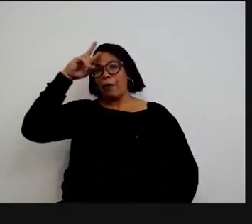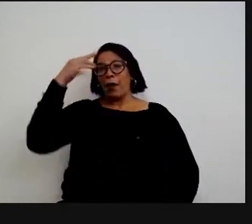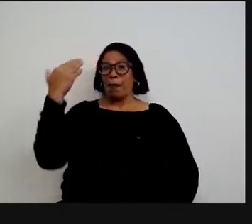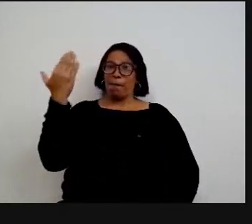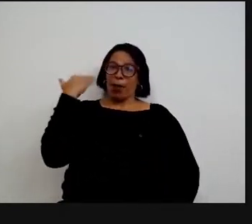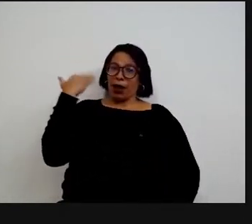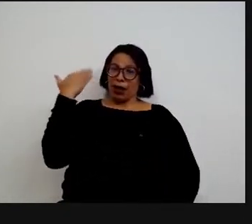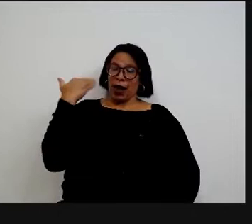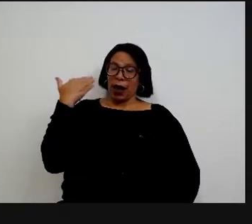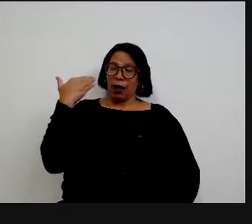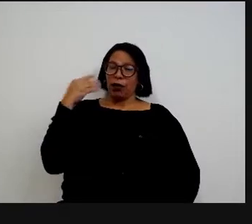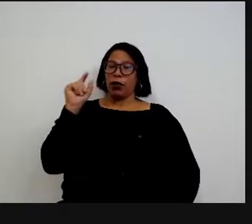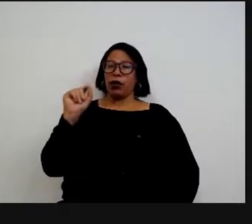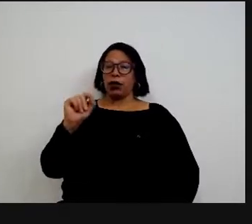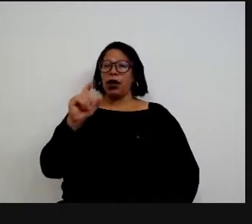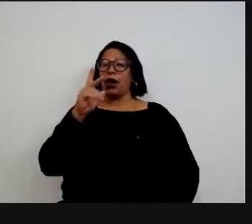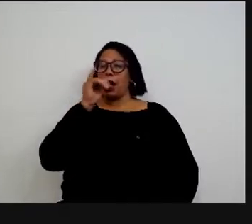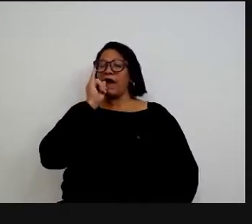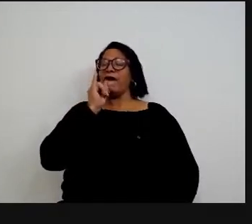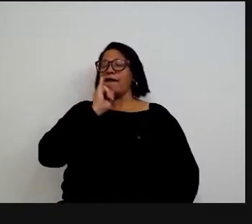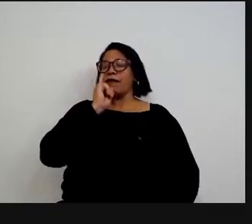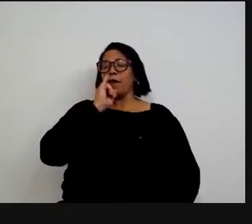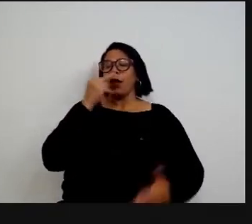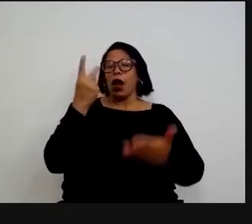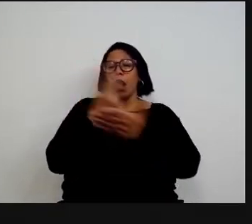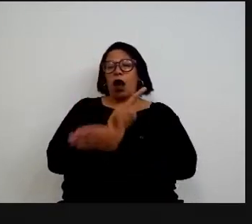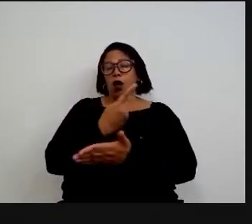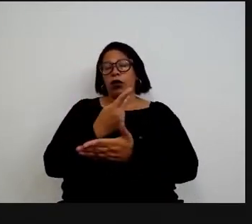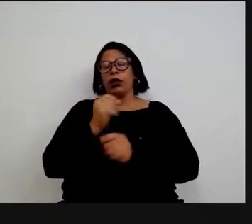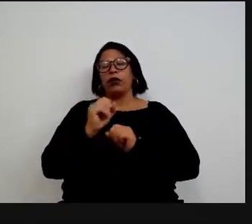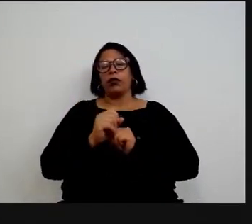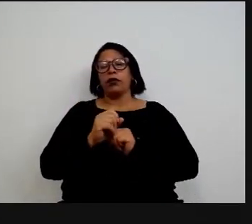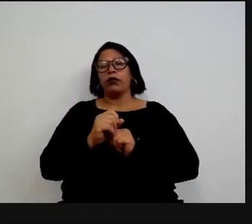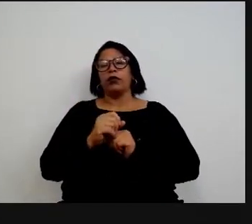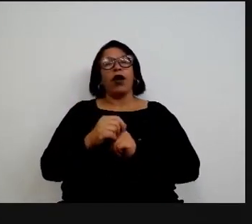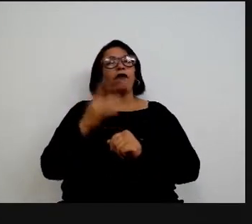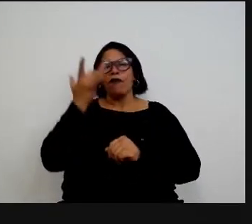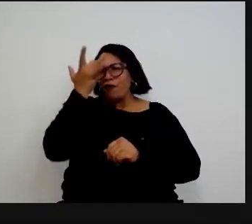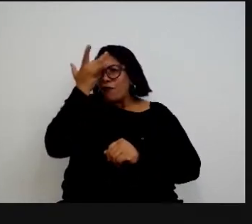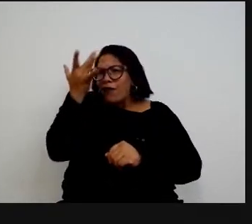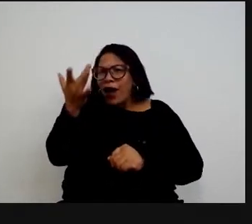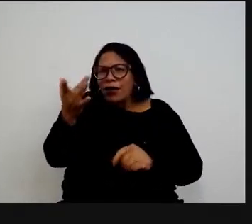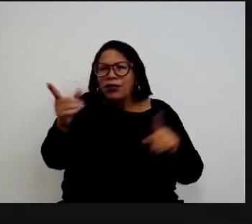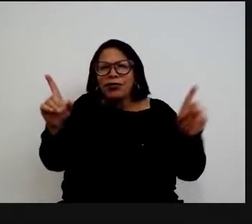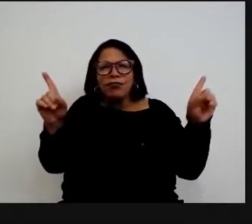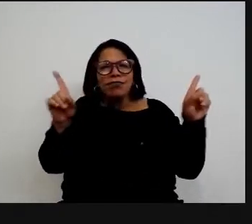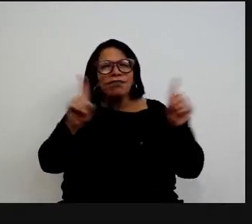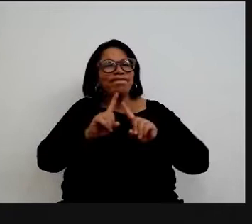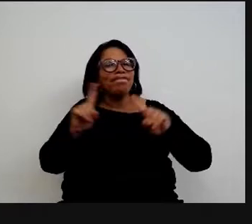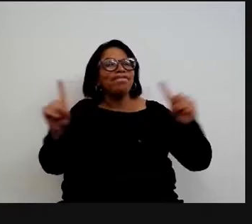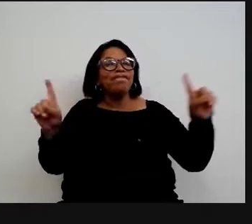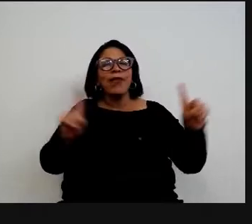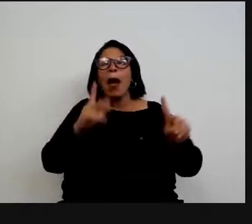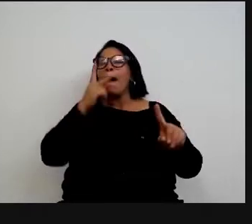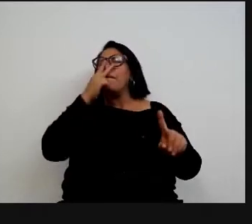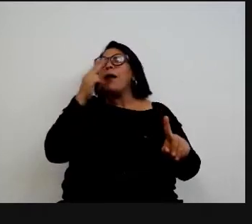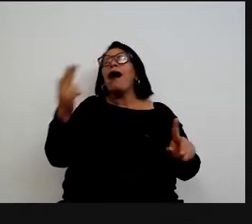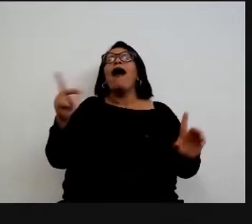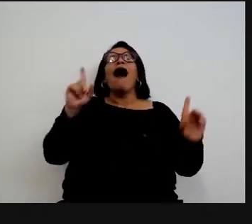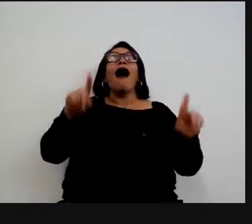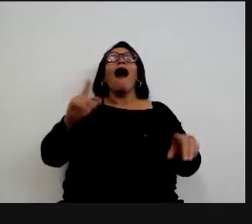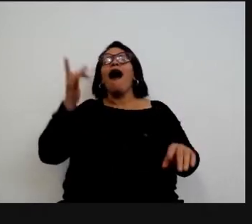ali, eu acho que a virada que permitiu, que não foi fácil não, tá? Parece para